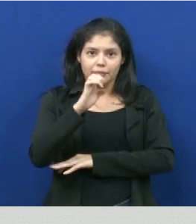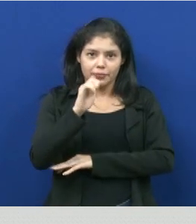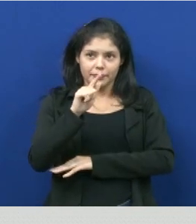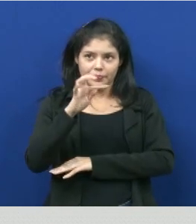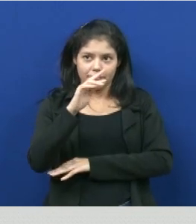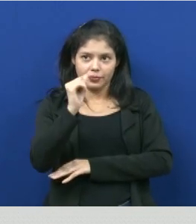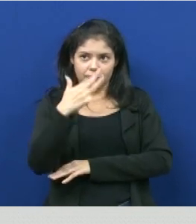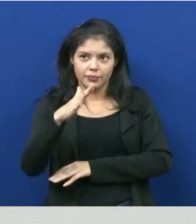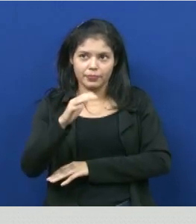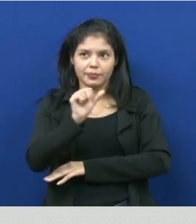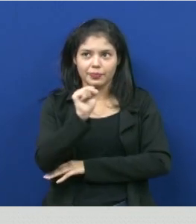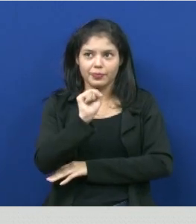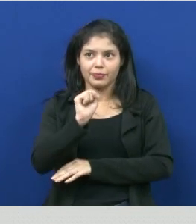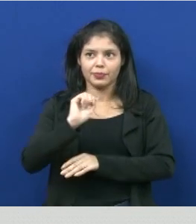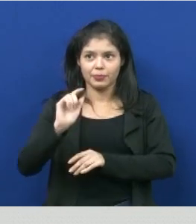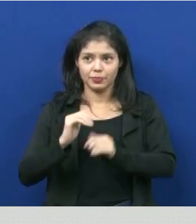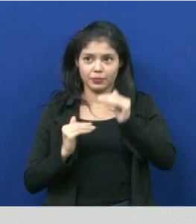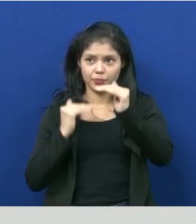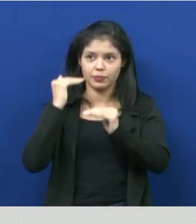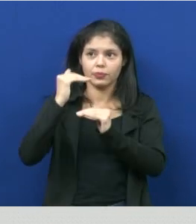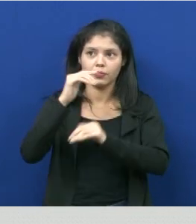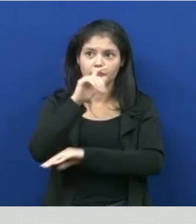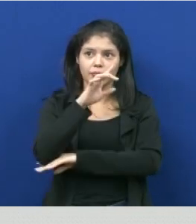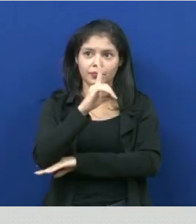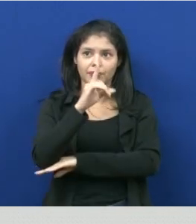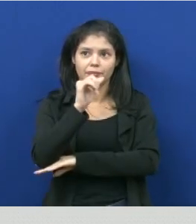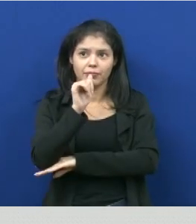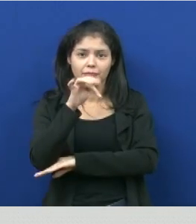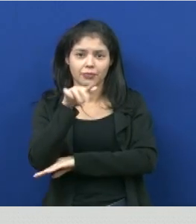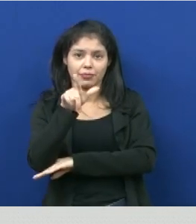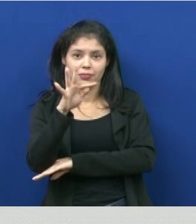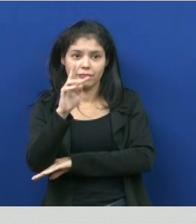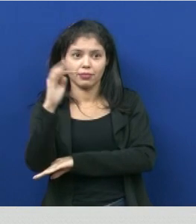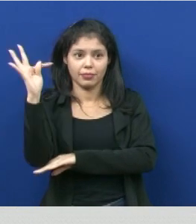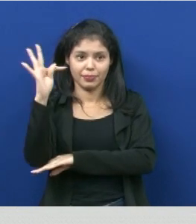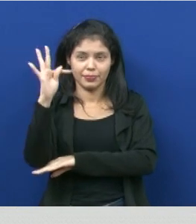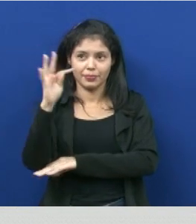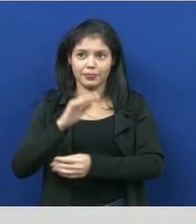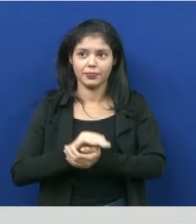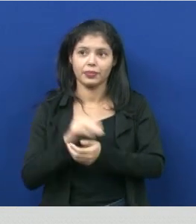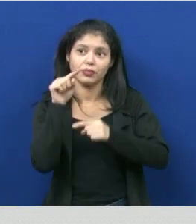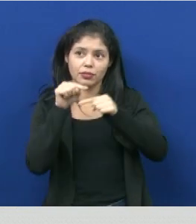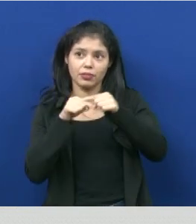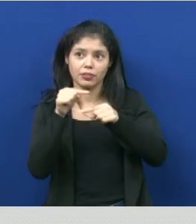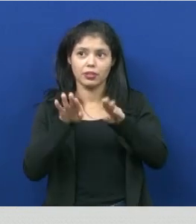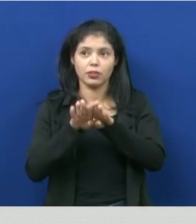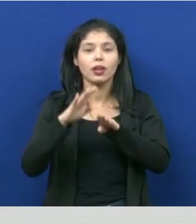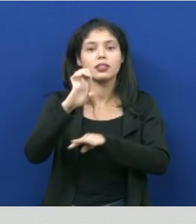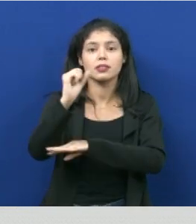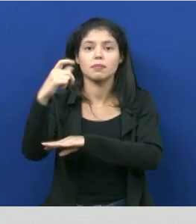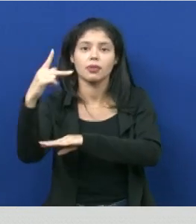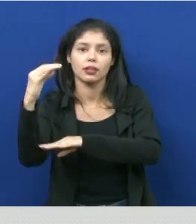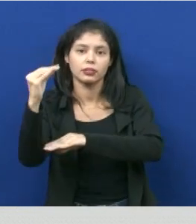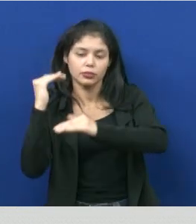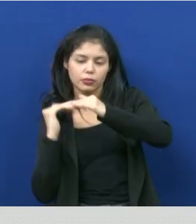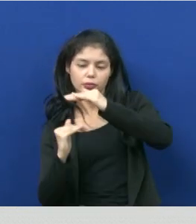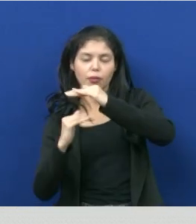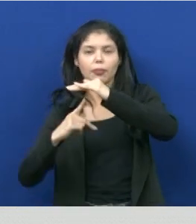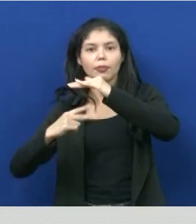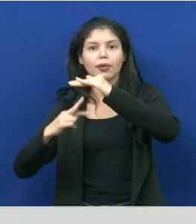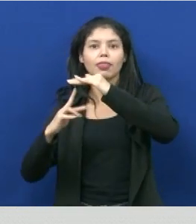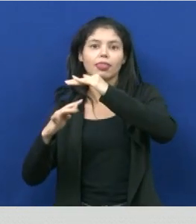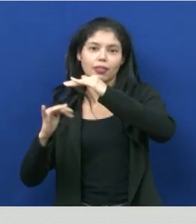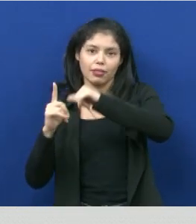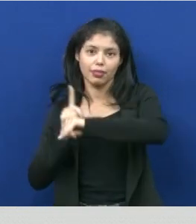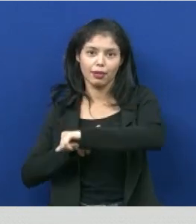ΔT, que você sabe muito bem, que é a variação de espaço dividido pela variação do tempo. Em algumas situações que são mais claras, como a gente pode